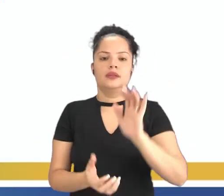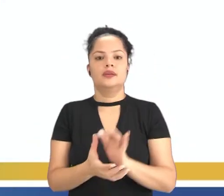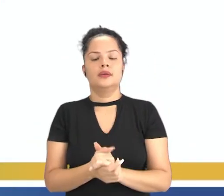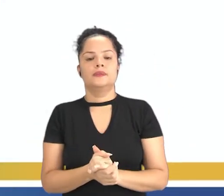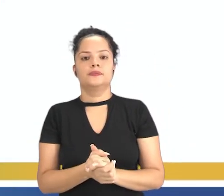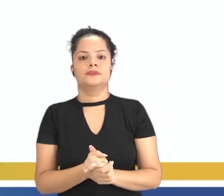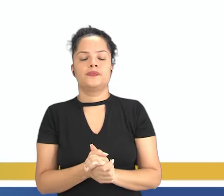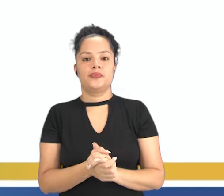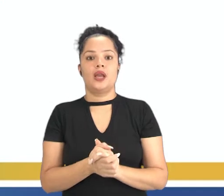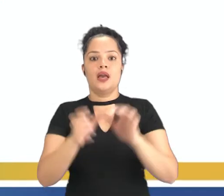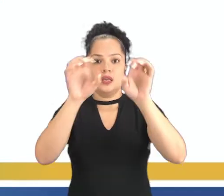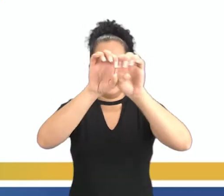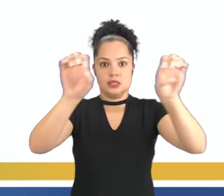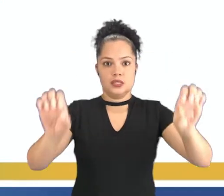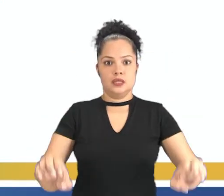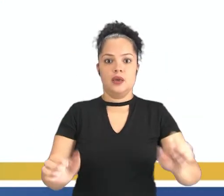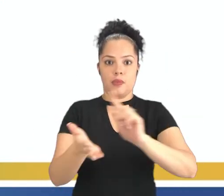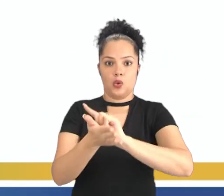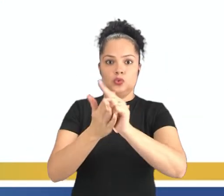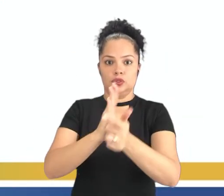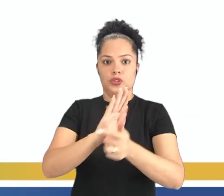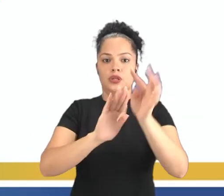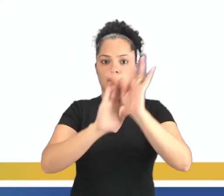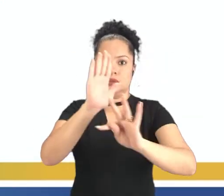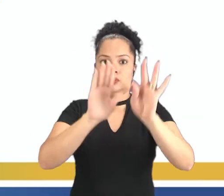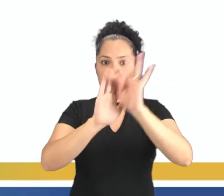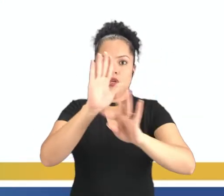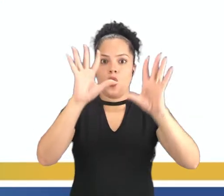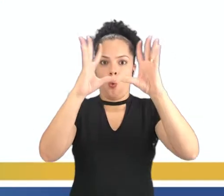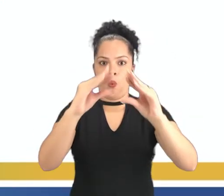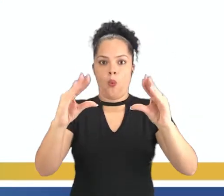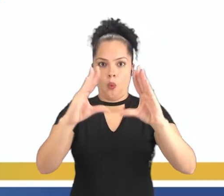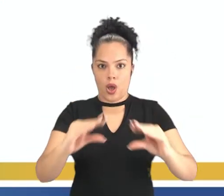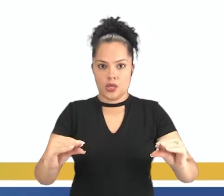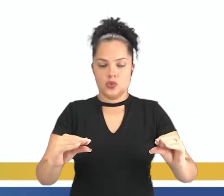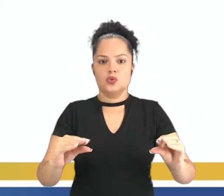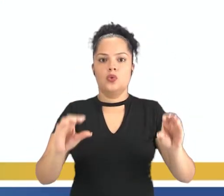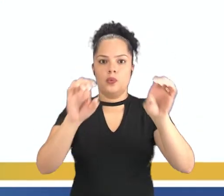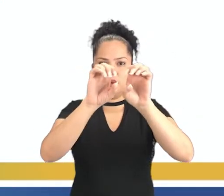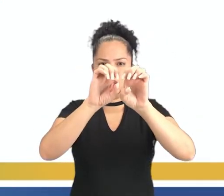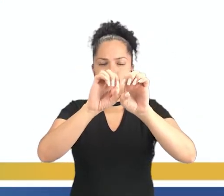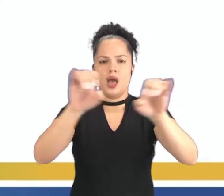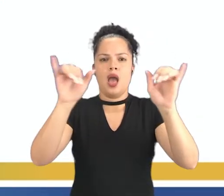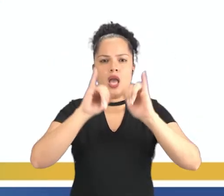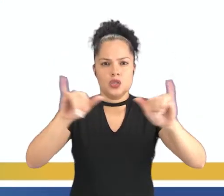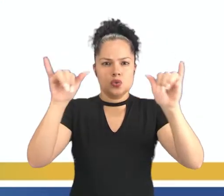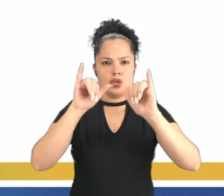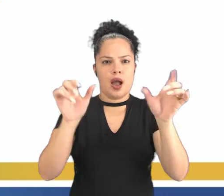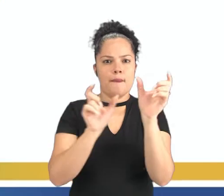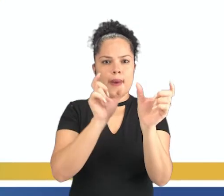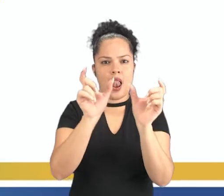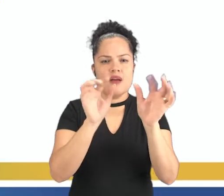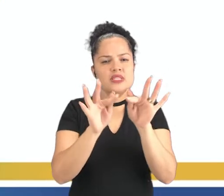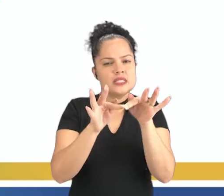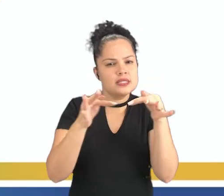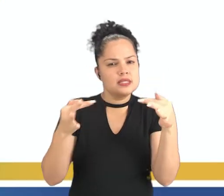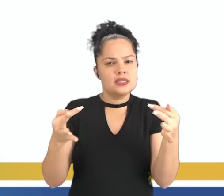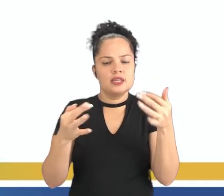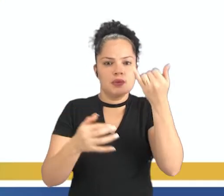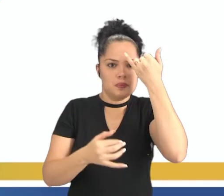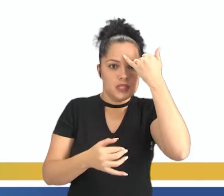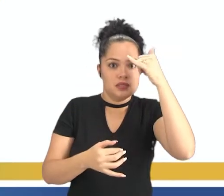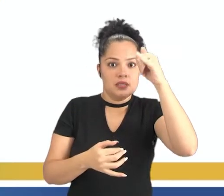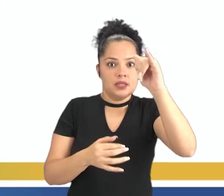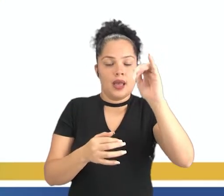esquema? É um gênero textual que resume por meio de enunciados curtos, palavras curtas, ou ideias principais